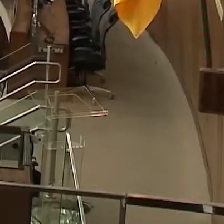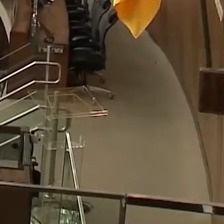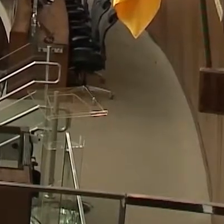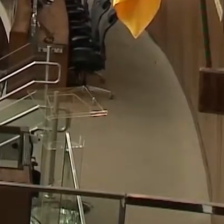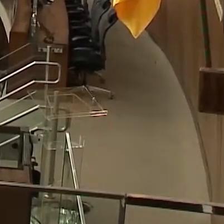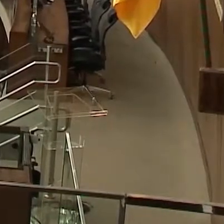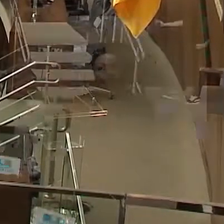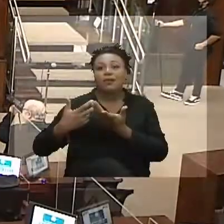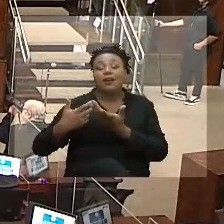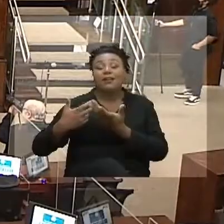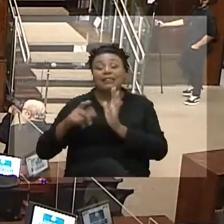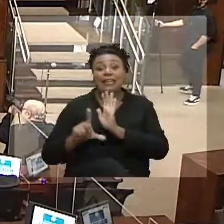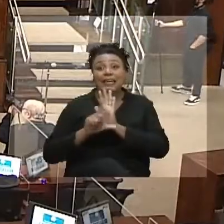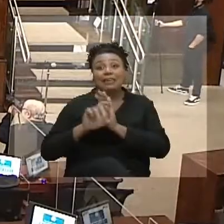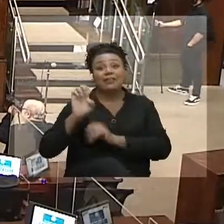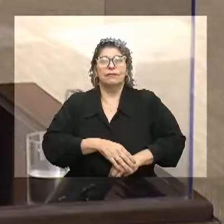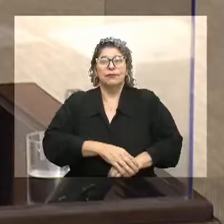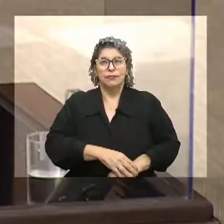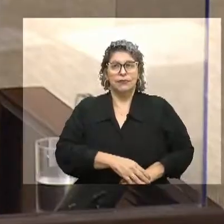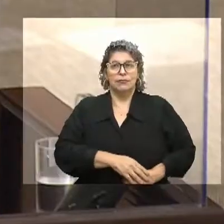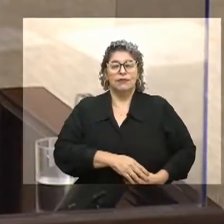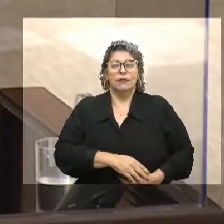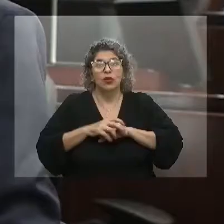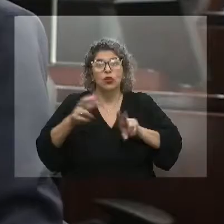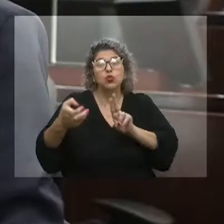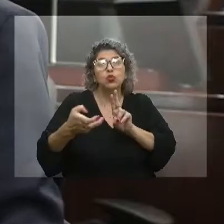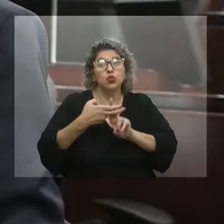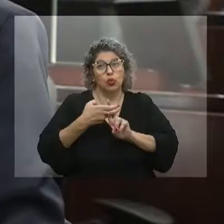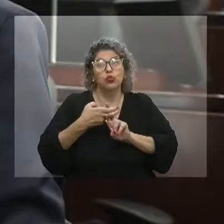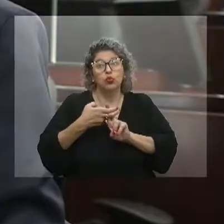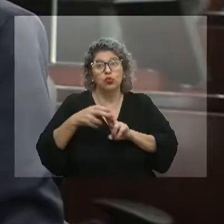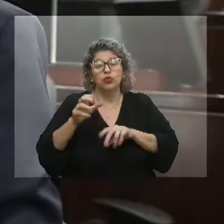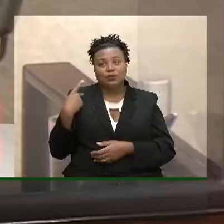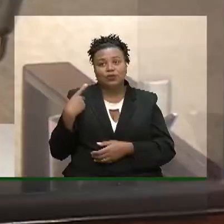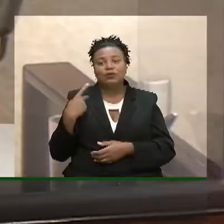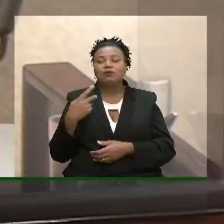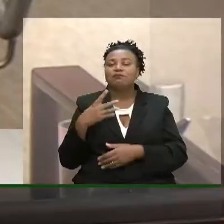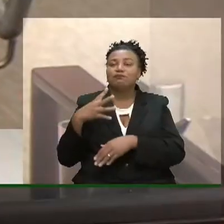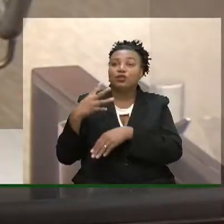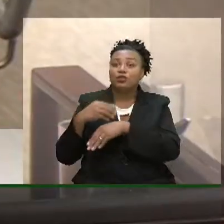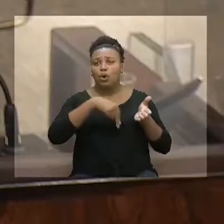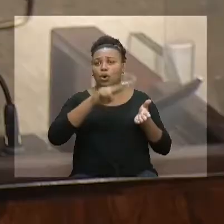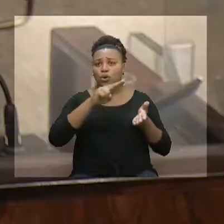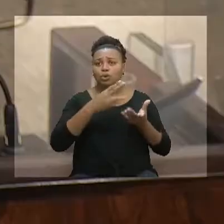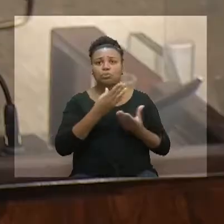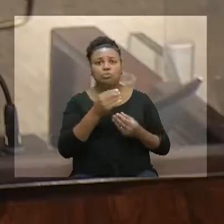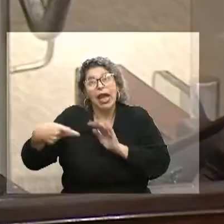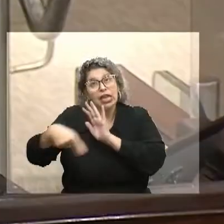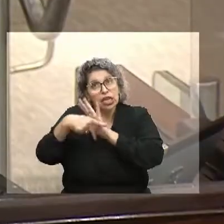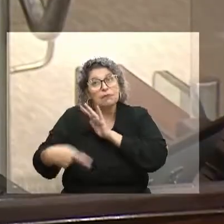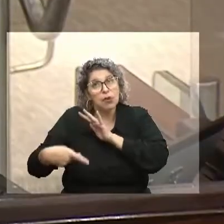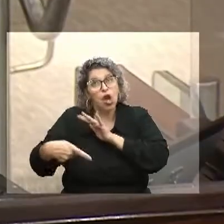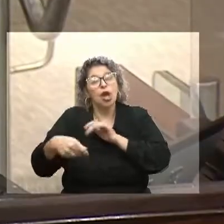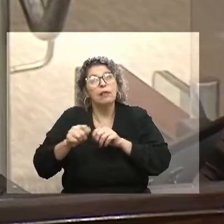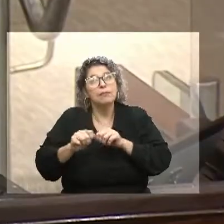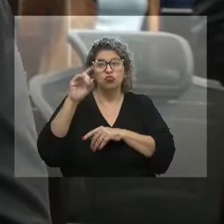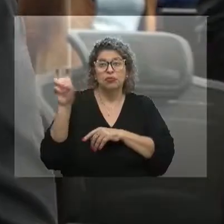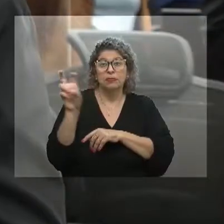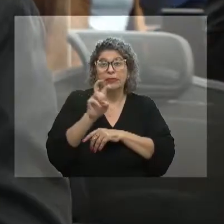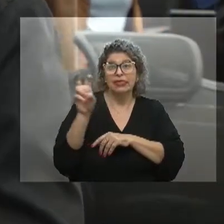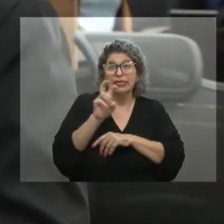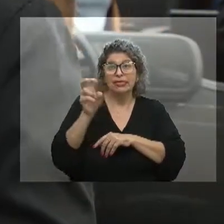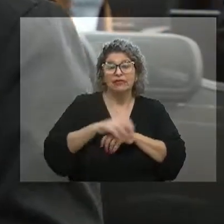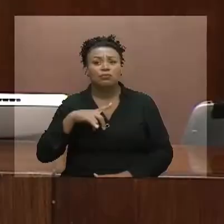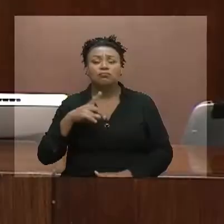Rio Grande do Sul. Tudo isso acontece durante as sessões plenárias ordinárias, nas terças, quartas